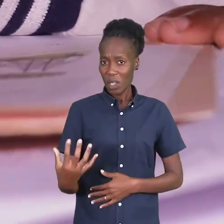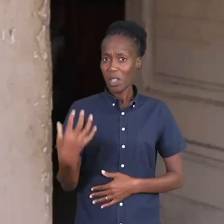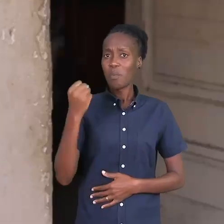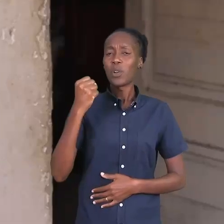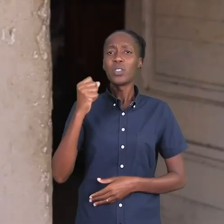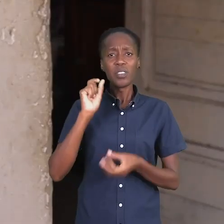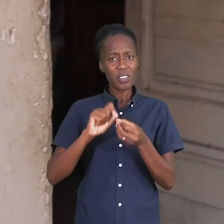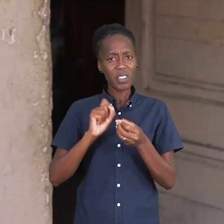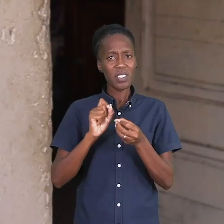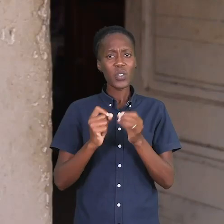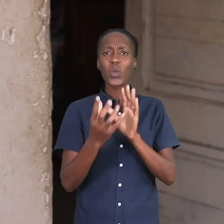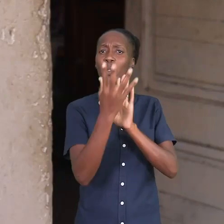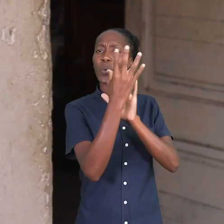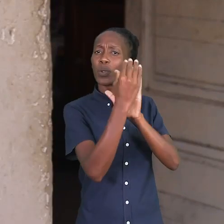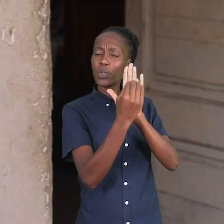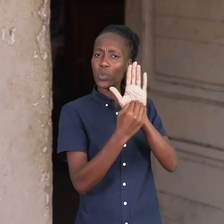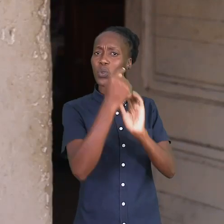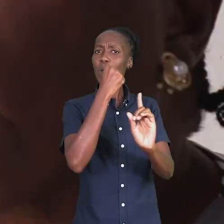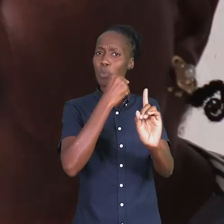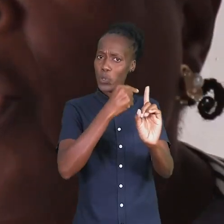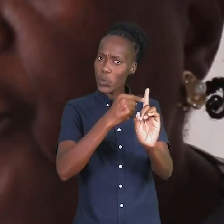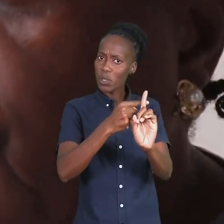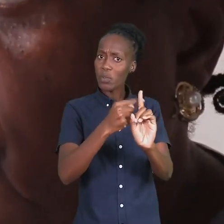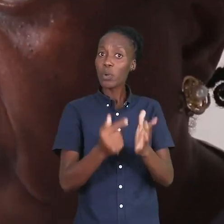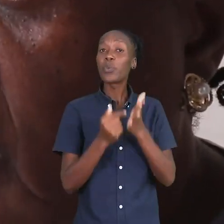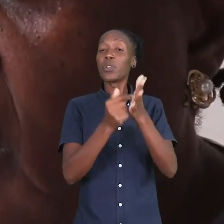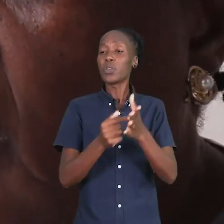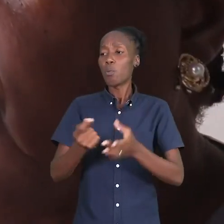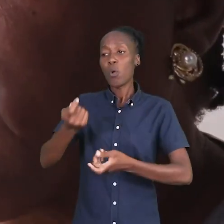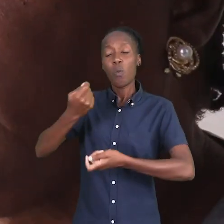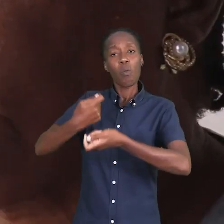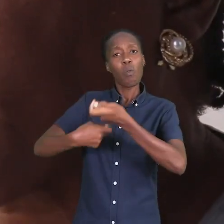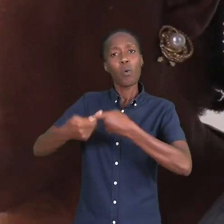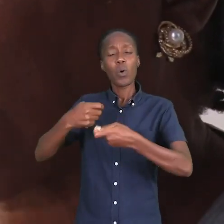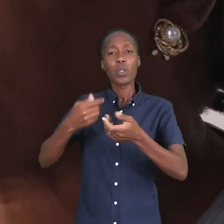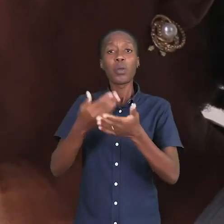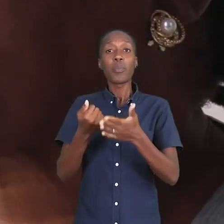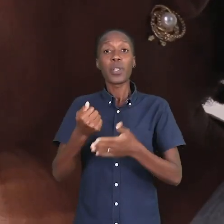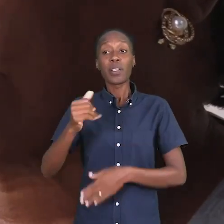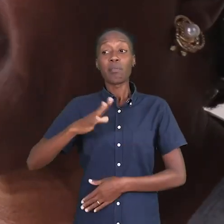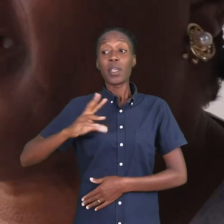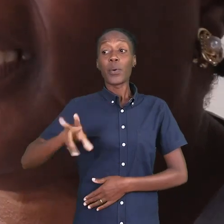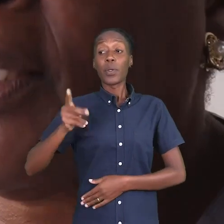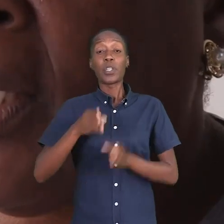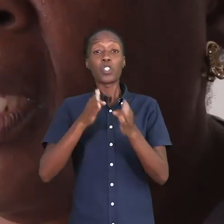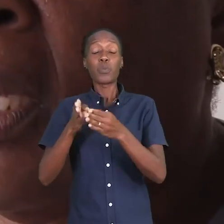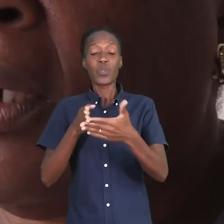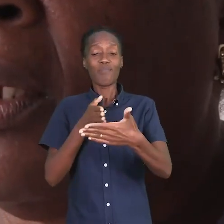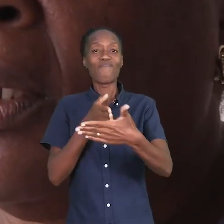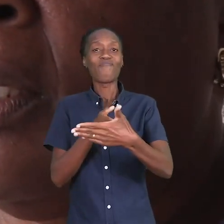Pode trazer sucessos, por exemplo, negócios. Sim, porque há outras pessoas que têm